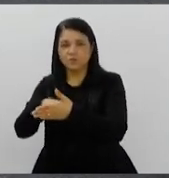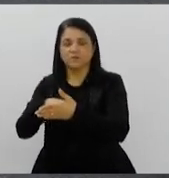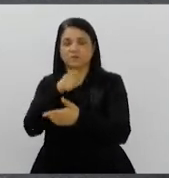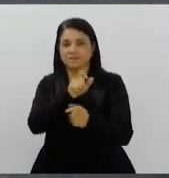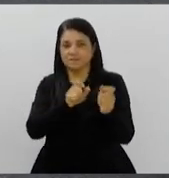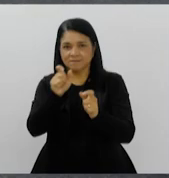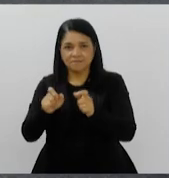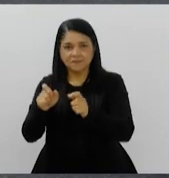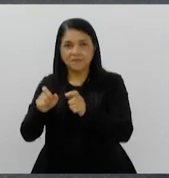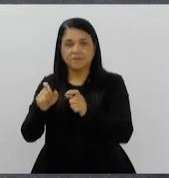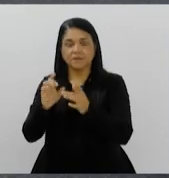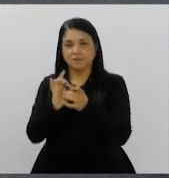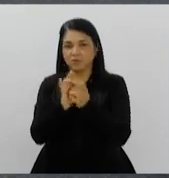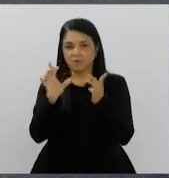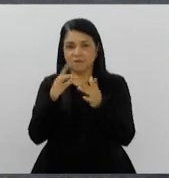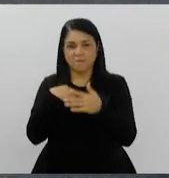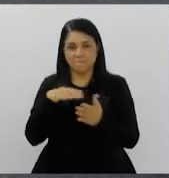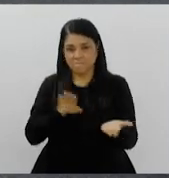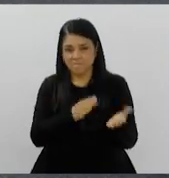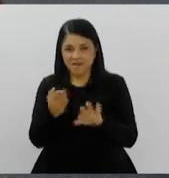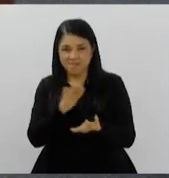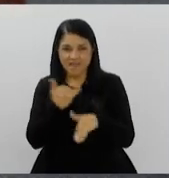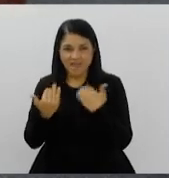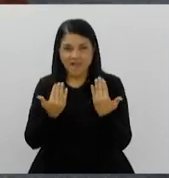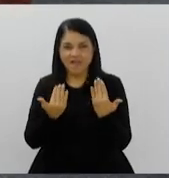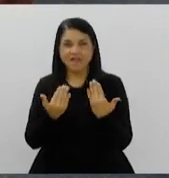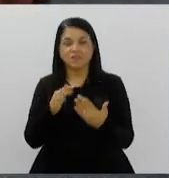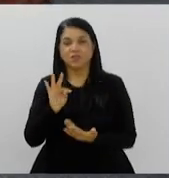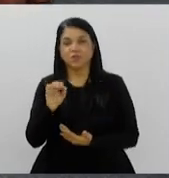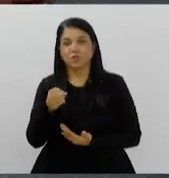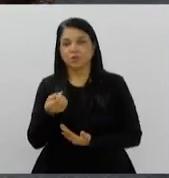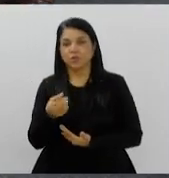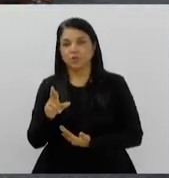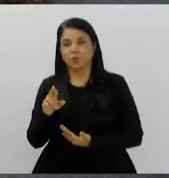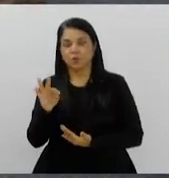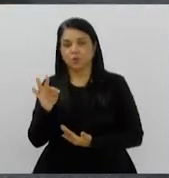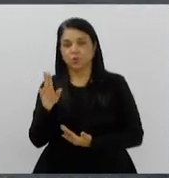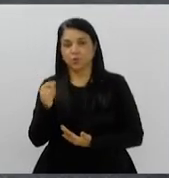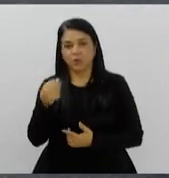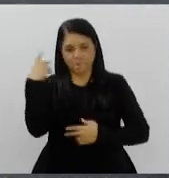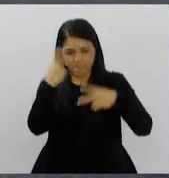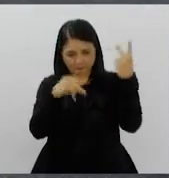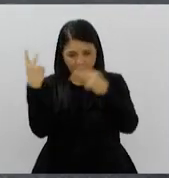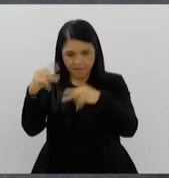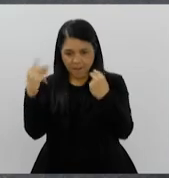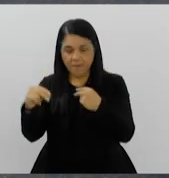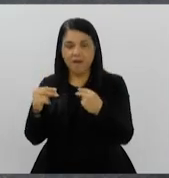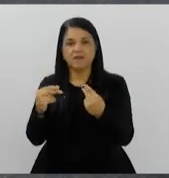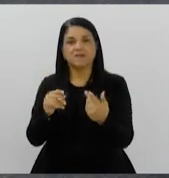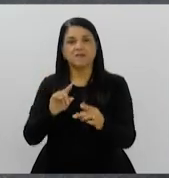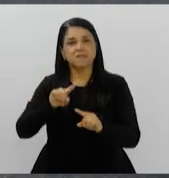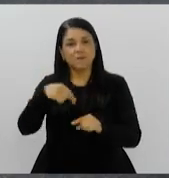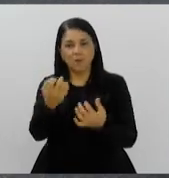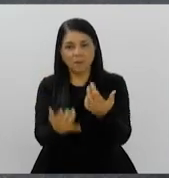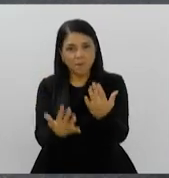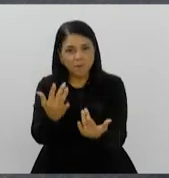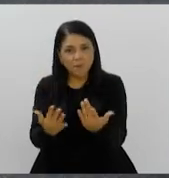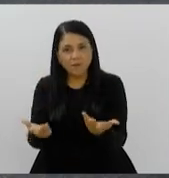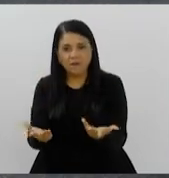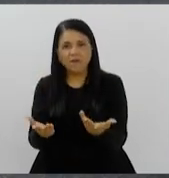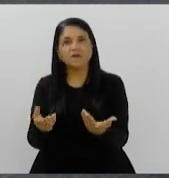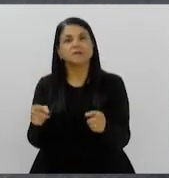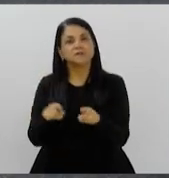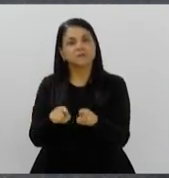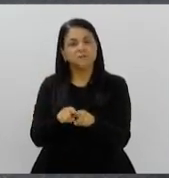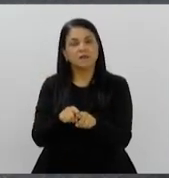matar, torturar e dar sumiço nos corpos, como aconteceu durante muito tempo nesse país. Que a gente faça também